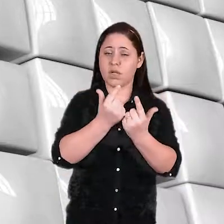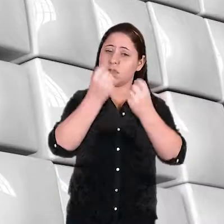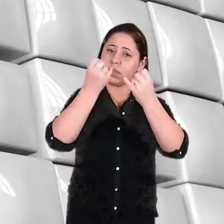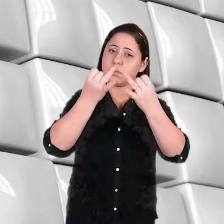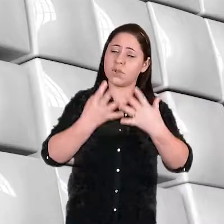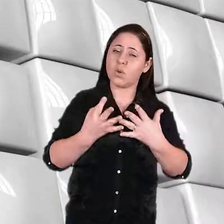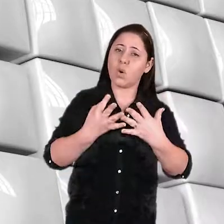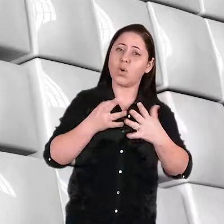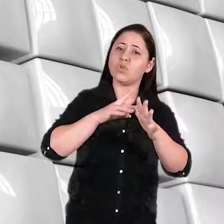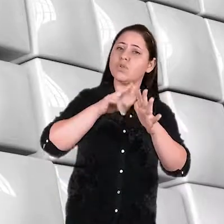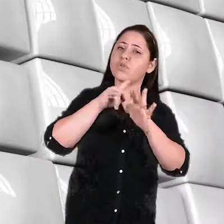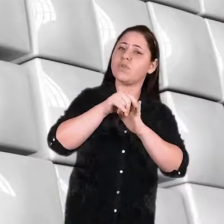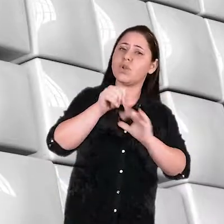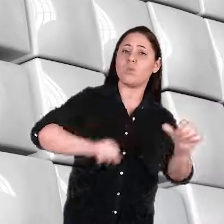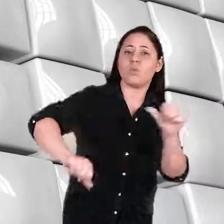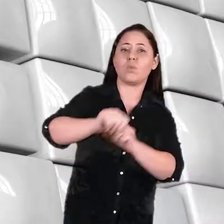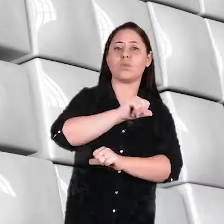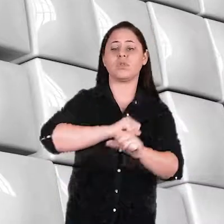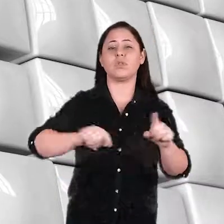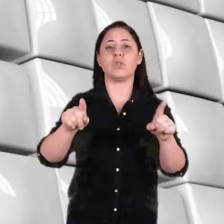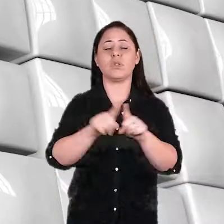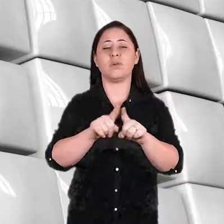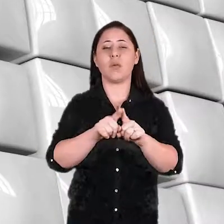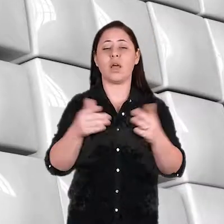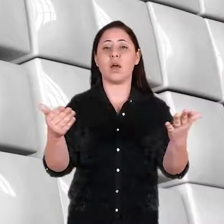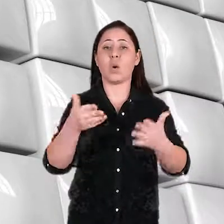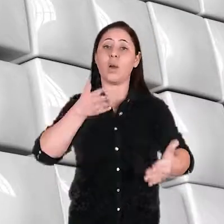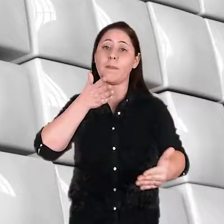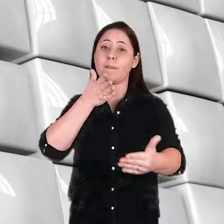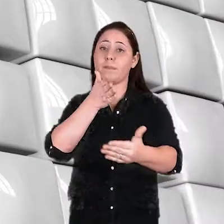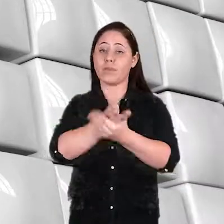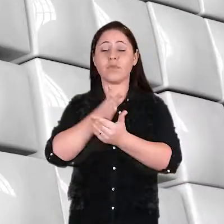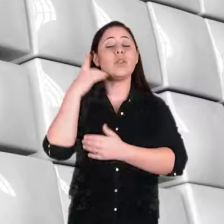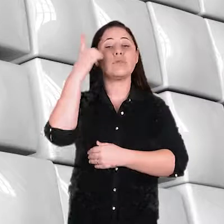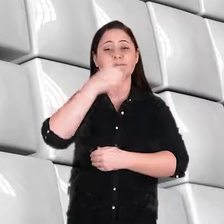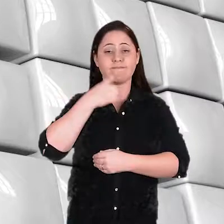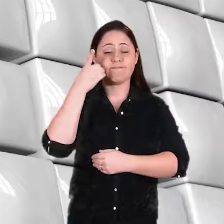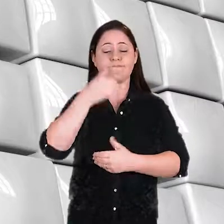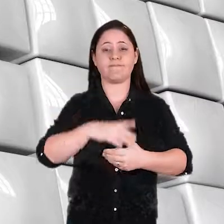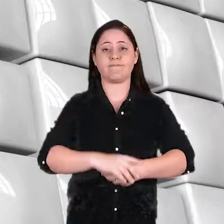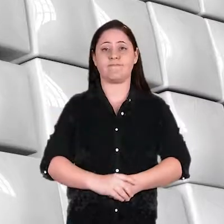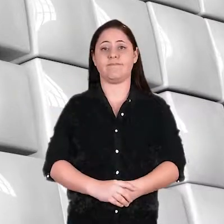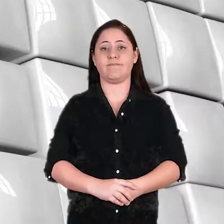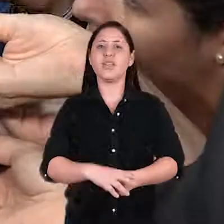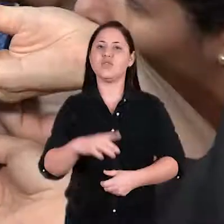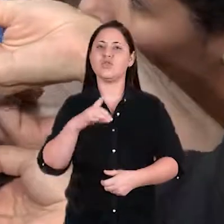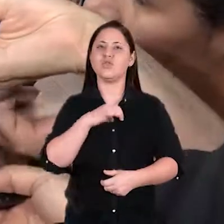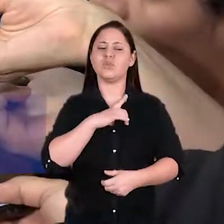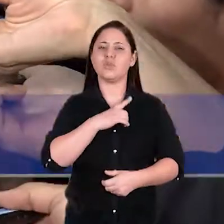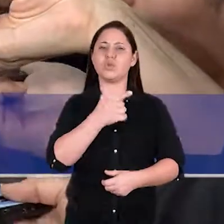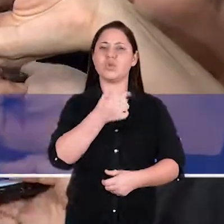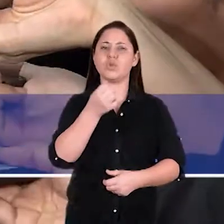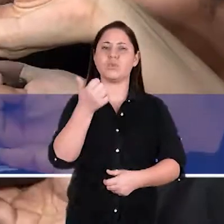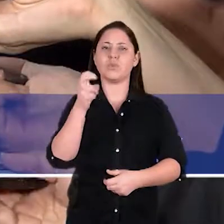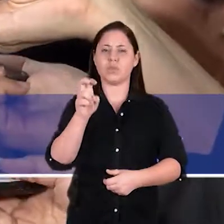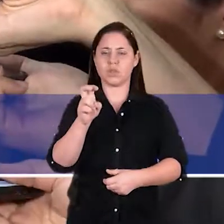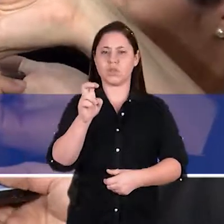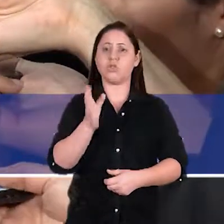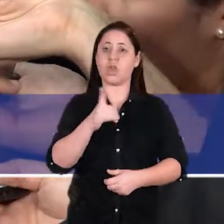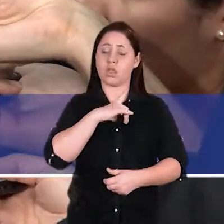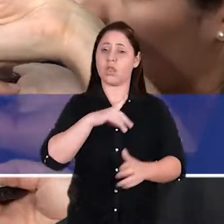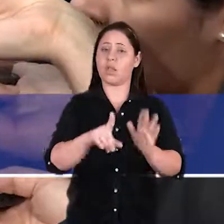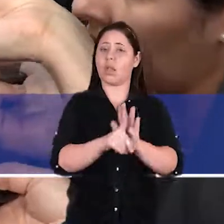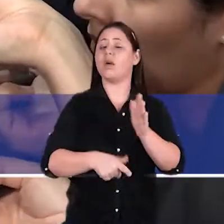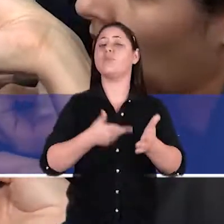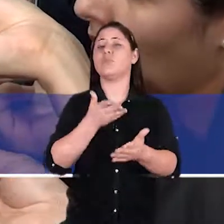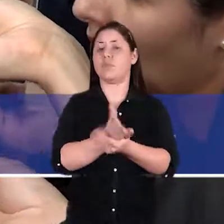governador comentou essa e outras alterações agora aprovadas pelos deputados. Nós tínhamos lá em